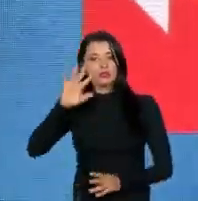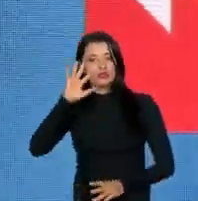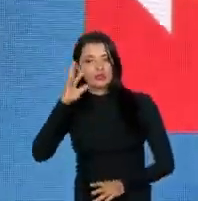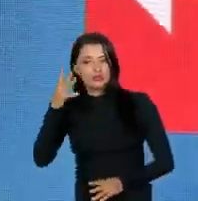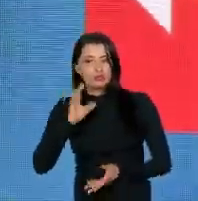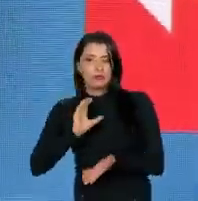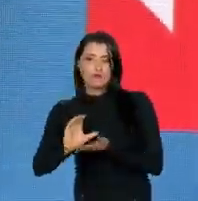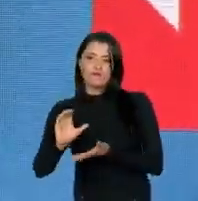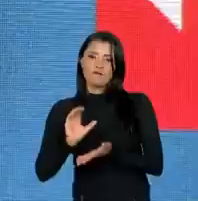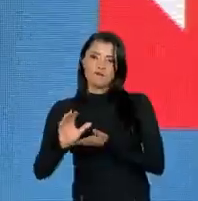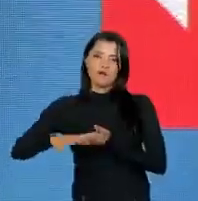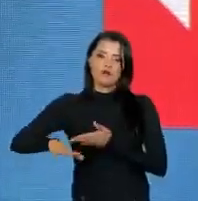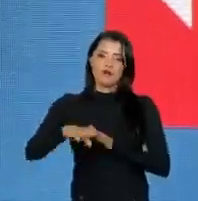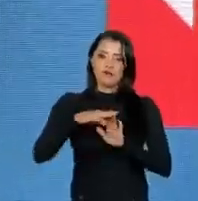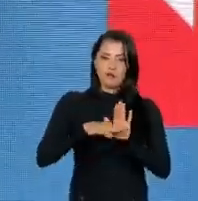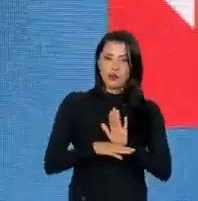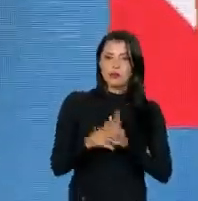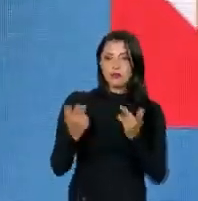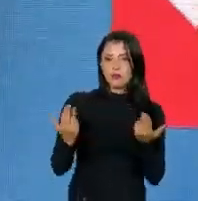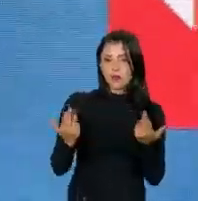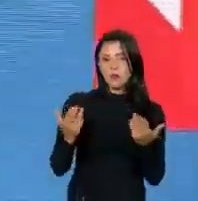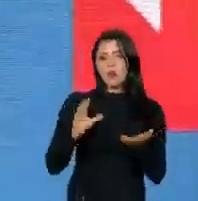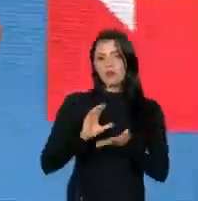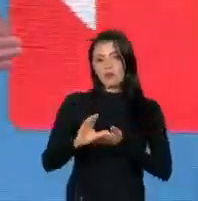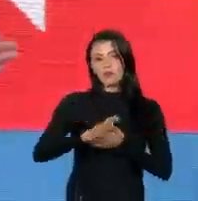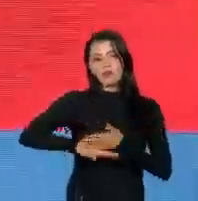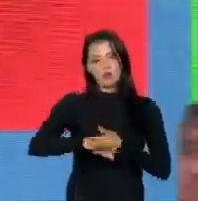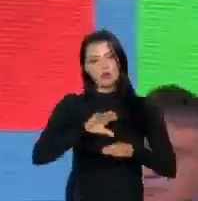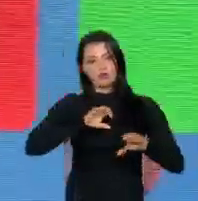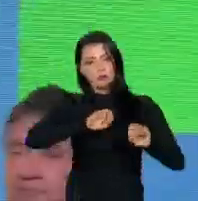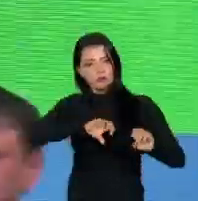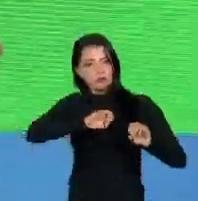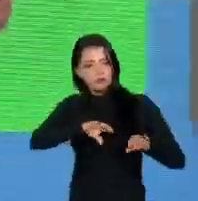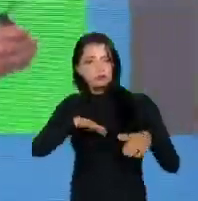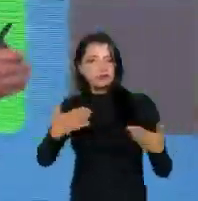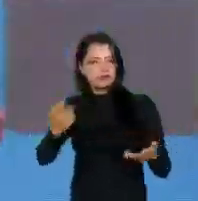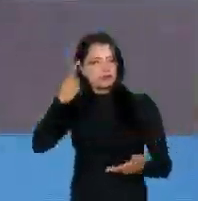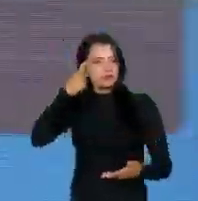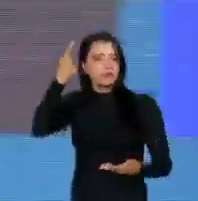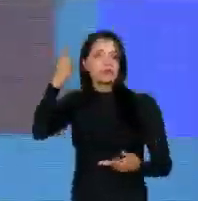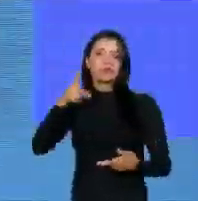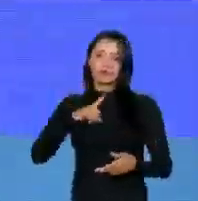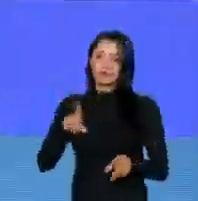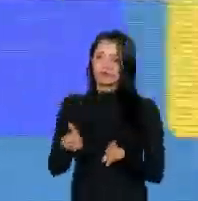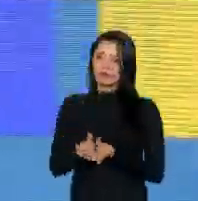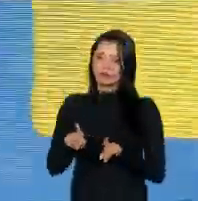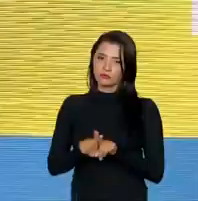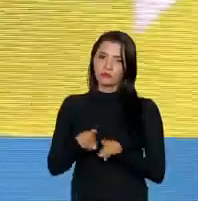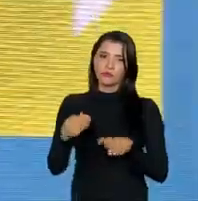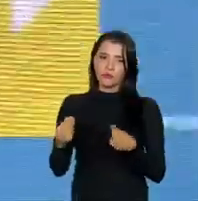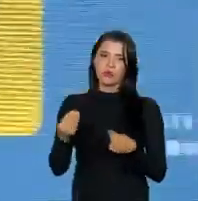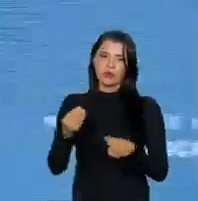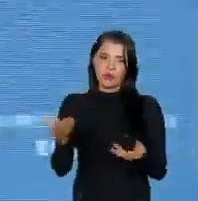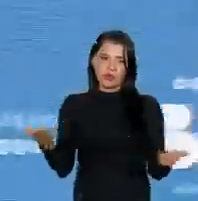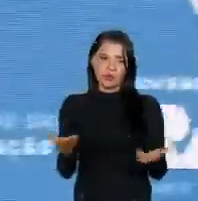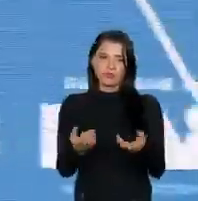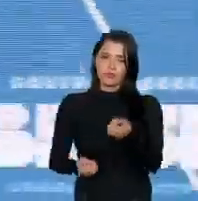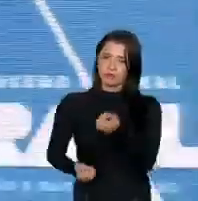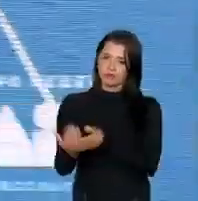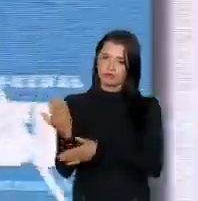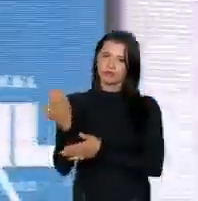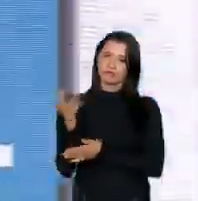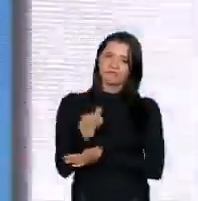investir em programas como esse, investir na educação. Então, a ideia é ter também, nós estamos só